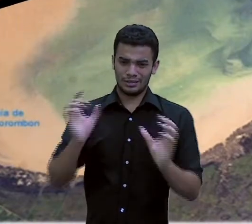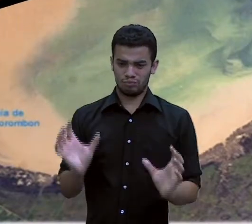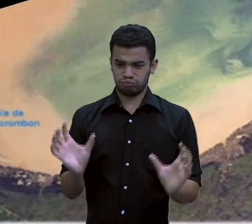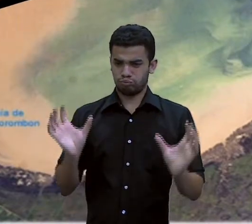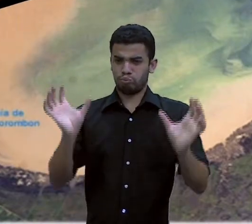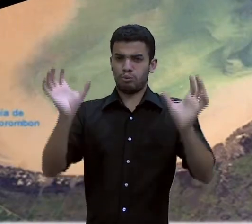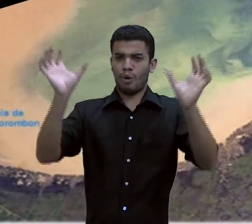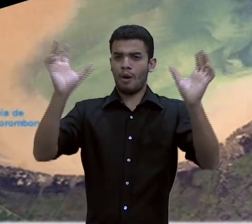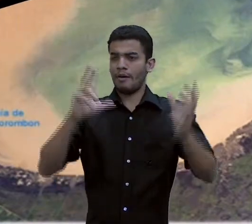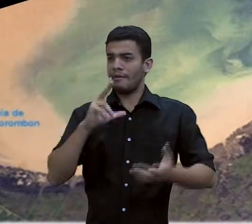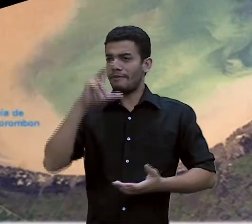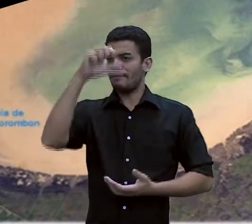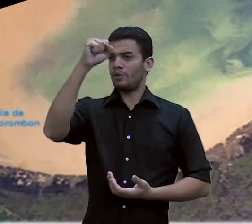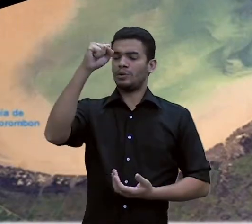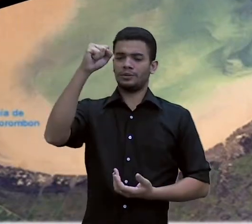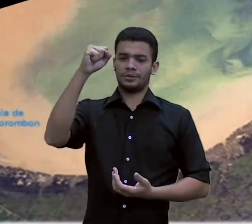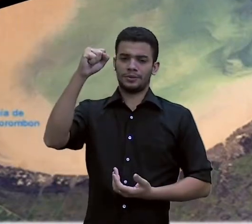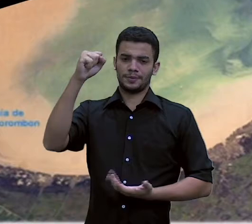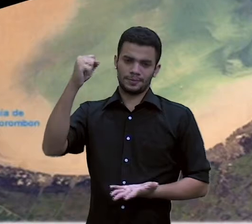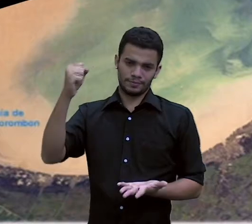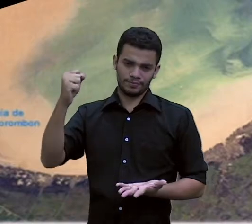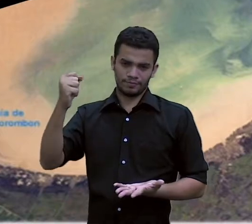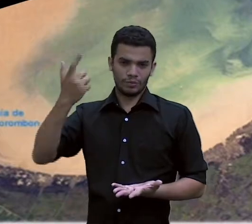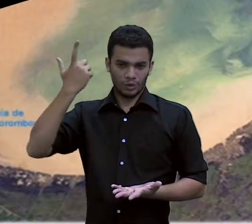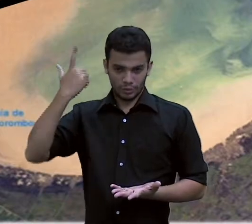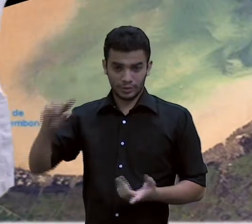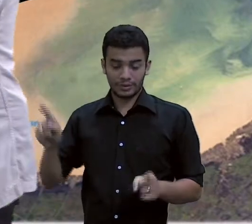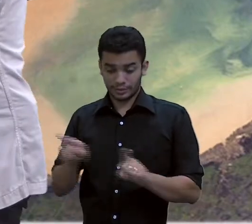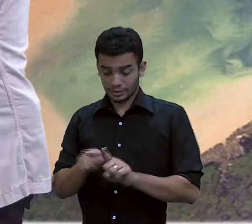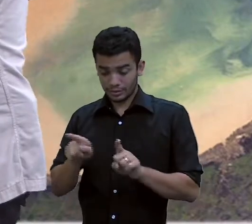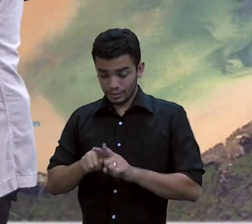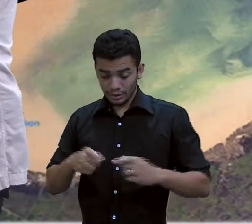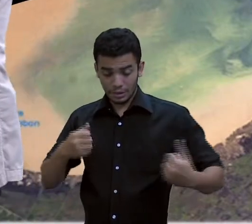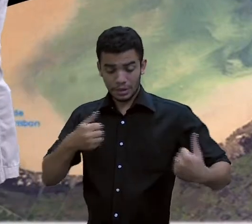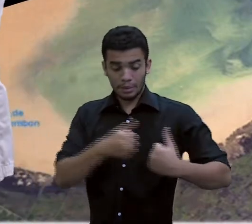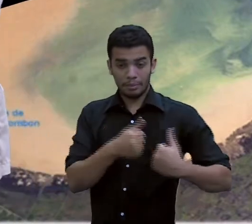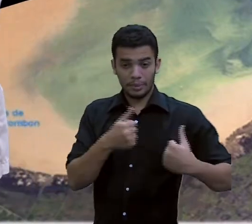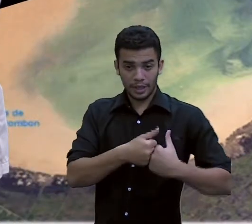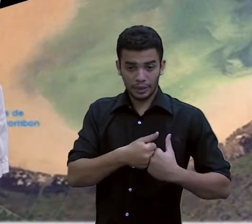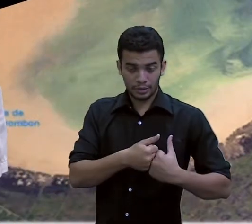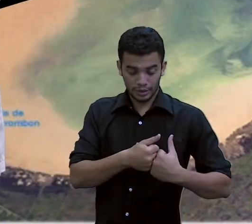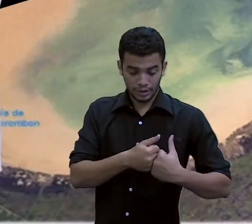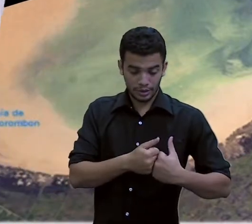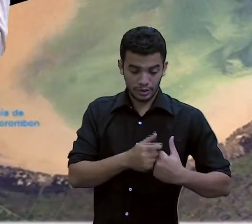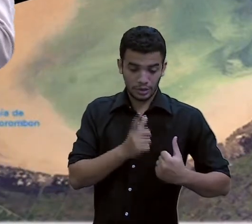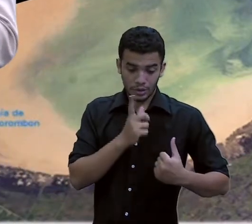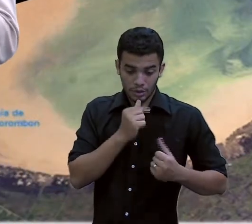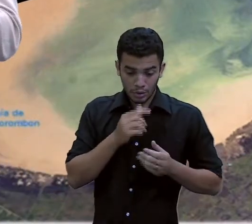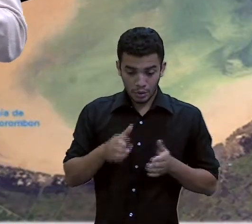também um porto na margem superior do Prata, ou seja, do outro lado da Argentina,